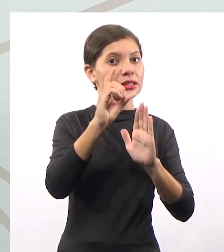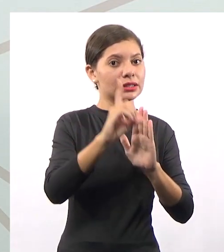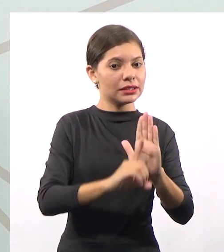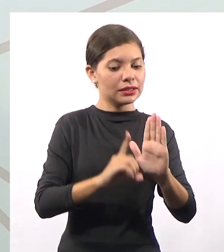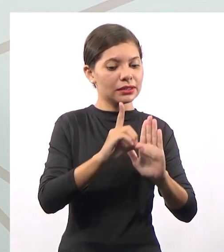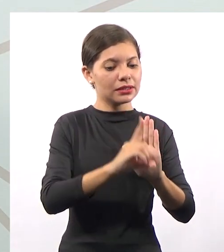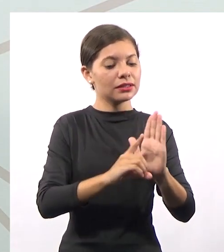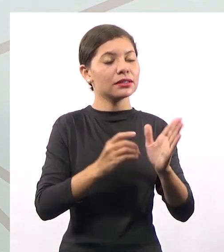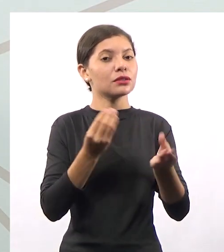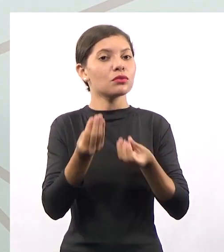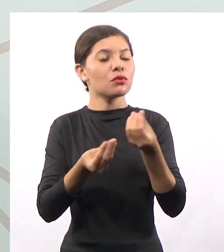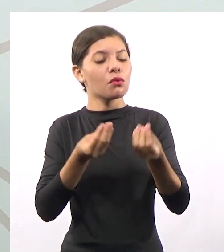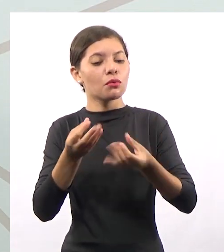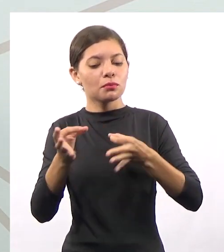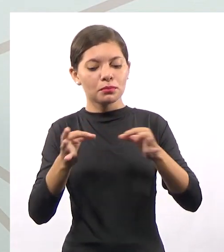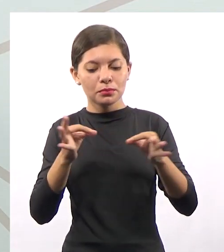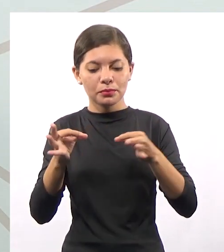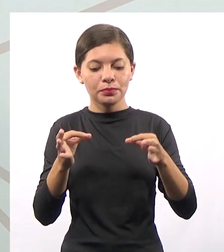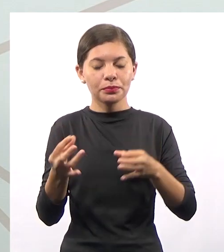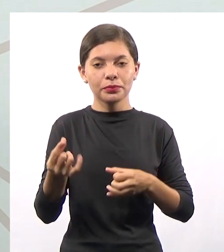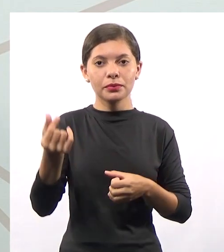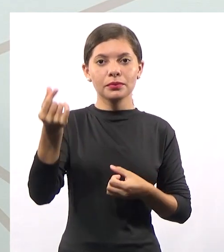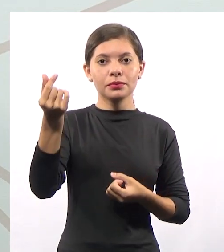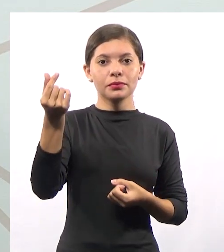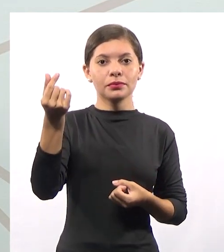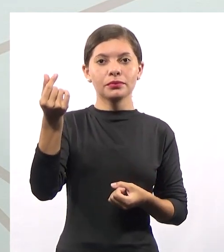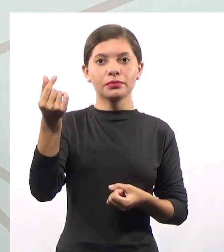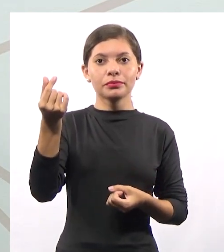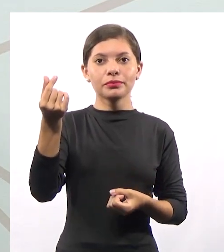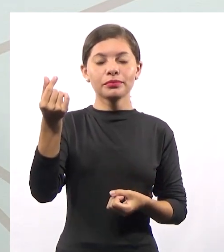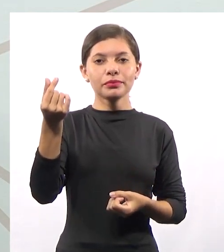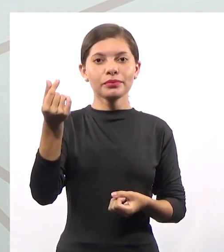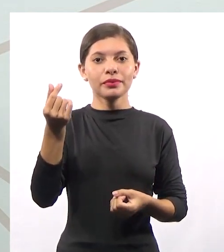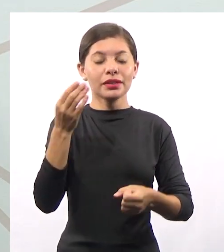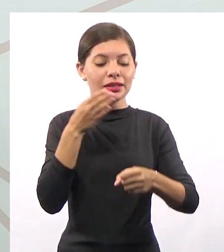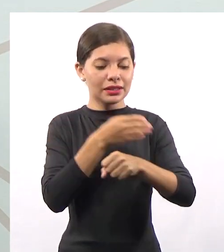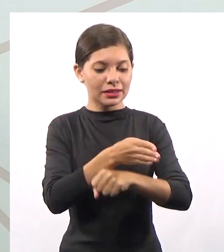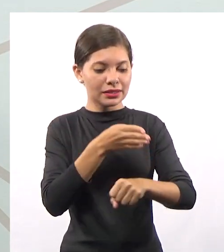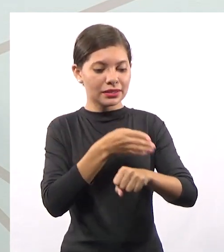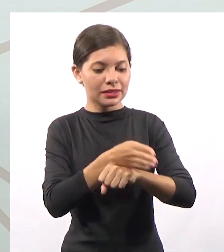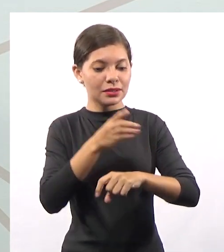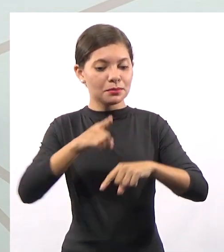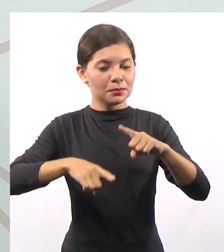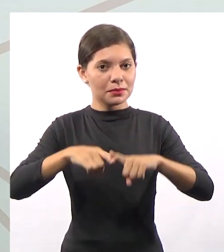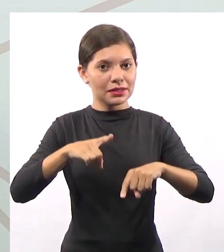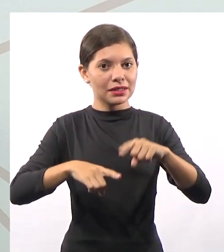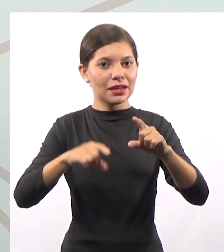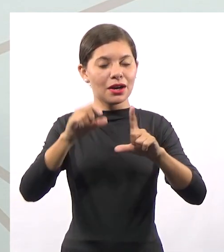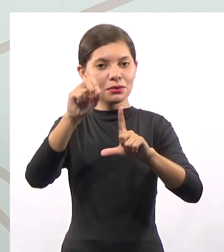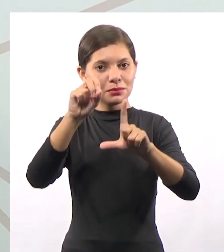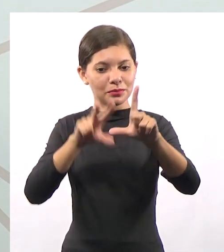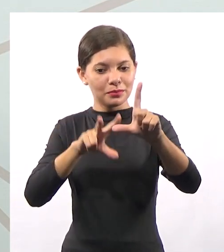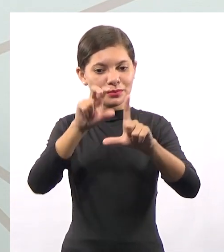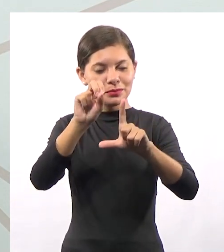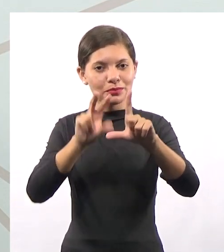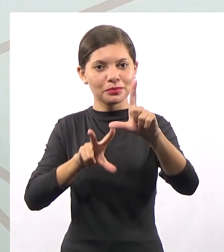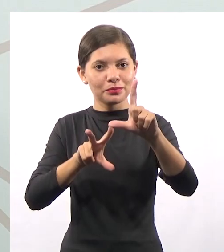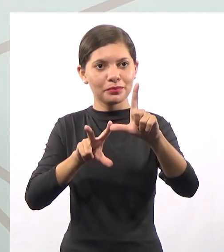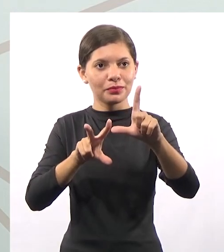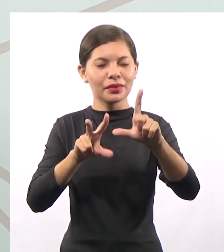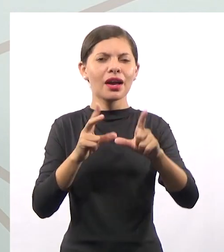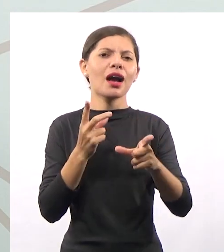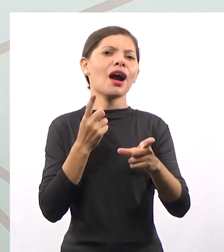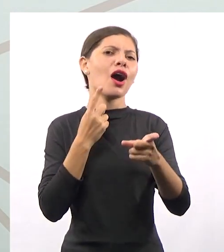dá a organização orçamentária desses recursos e acesse o material que está disponível no ambiente virtual.